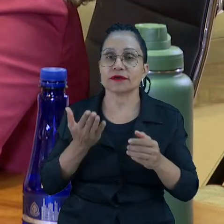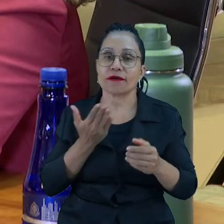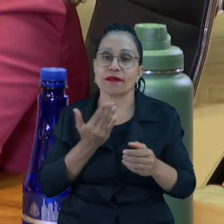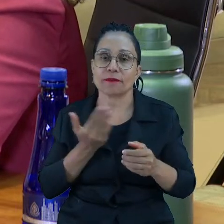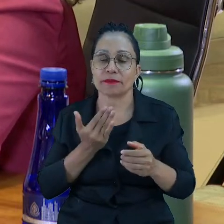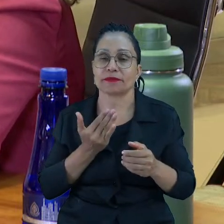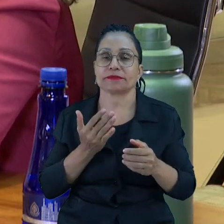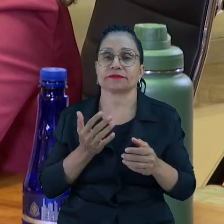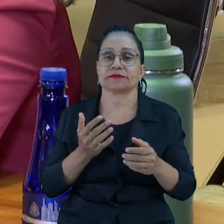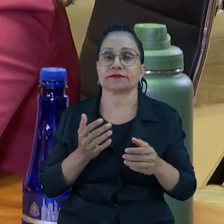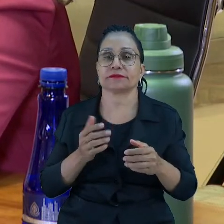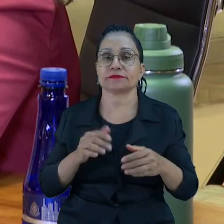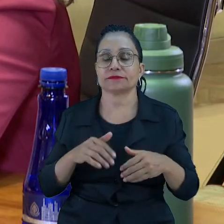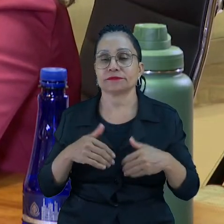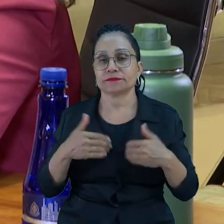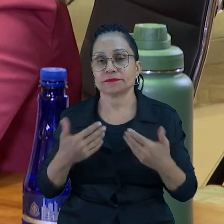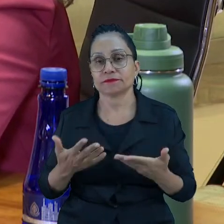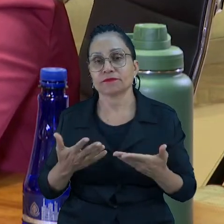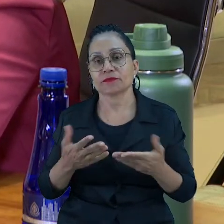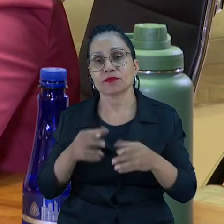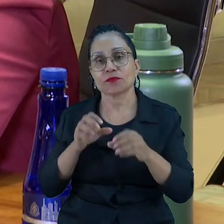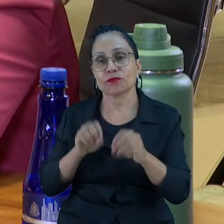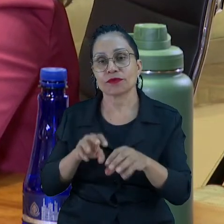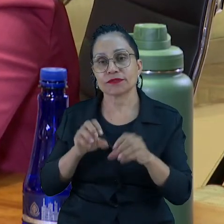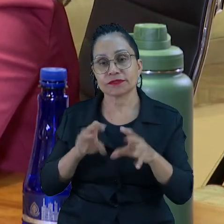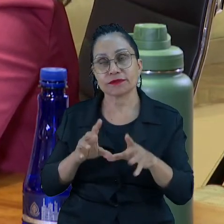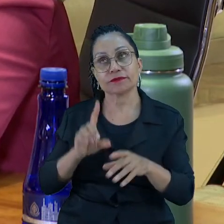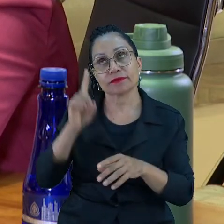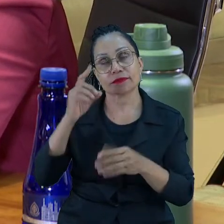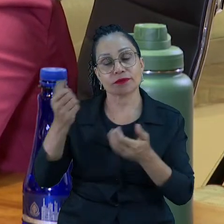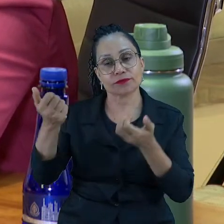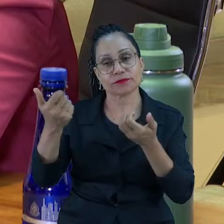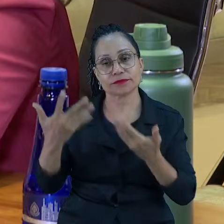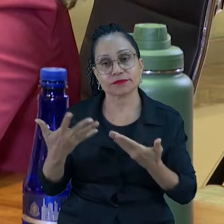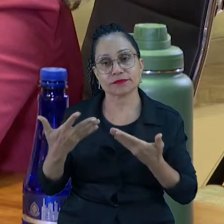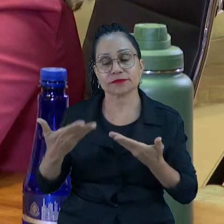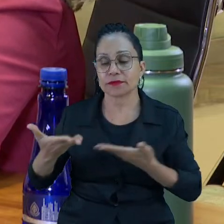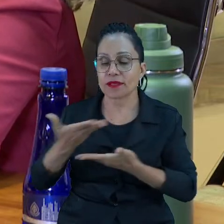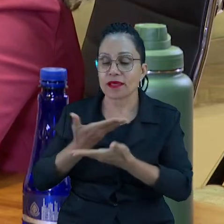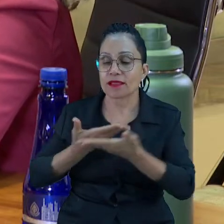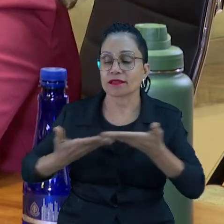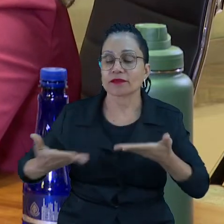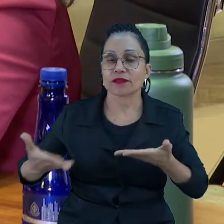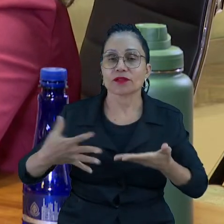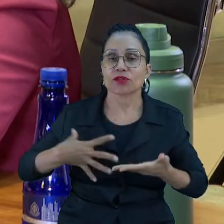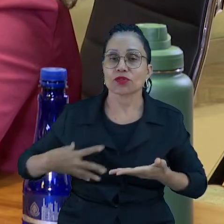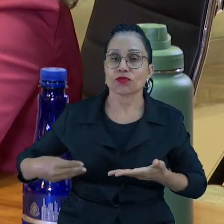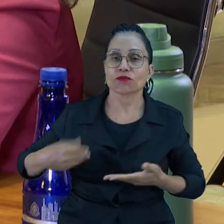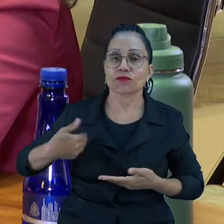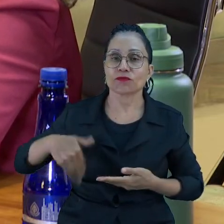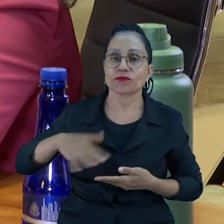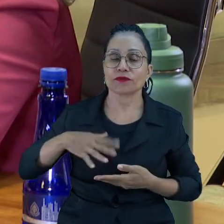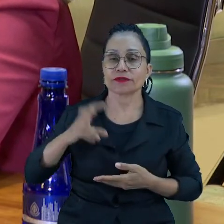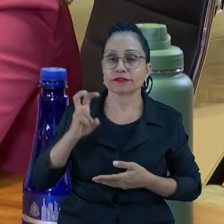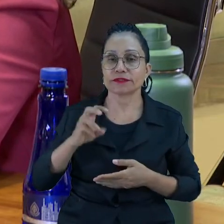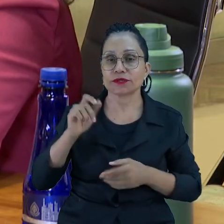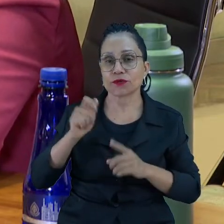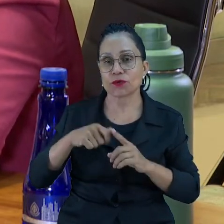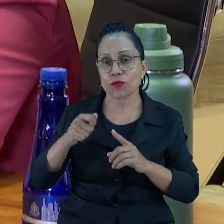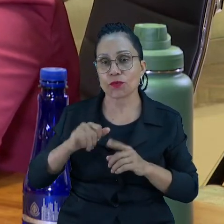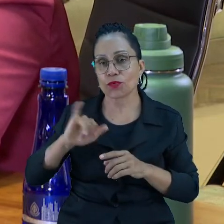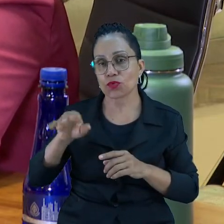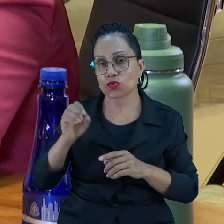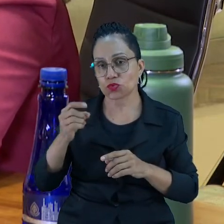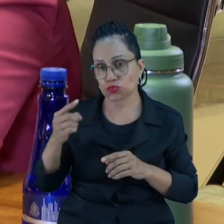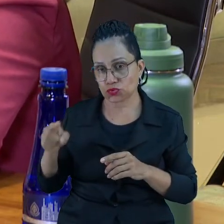E foi um ensinamento que Deus nos deu através do nosso filho também. Porque com 5 meses nós descobrimos que o João,